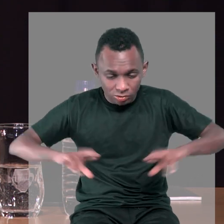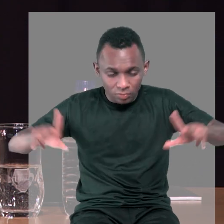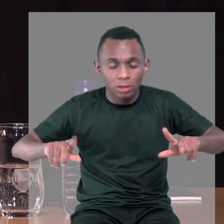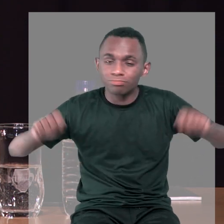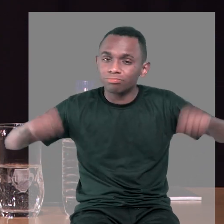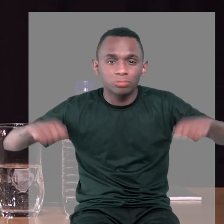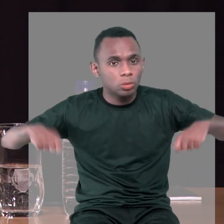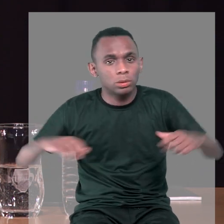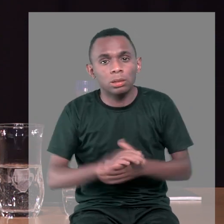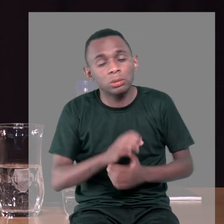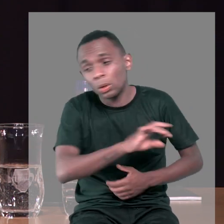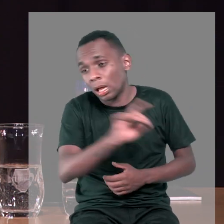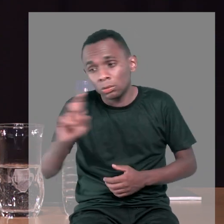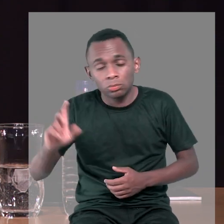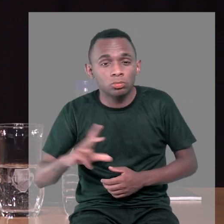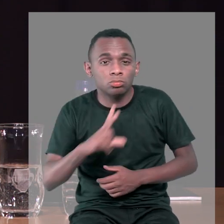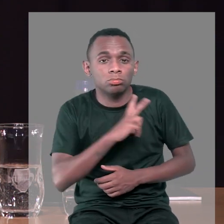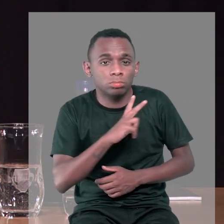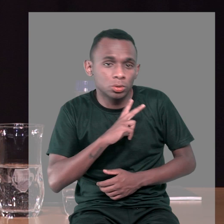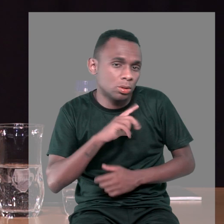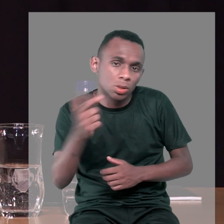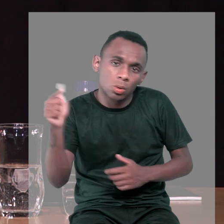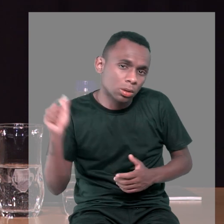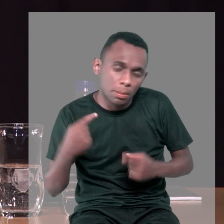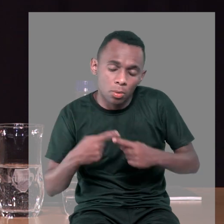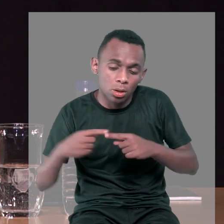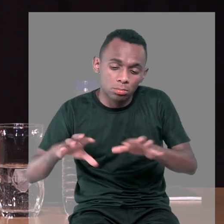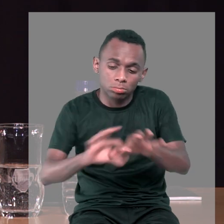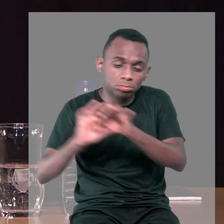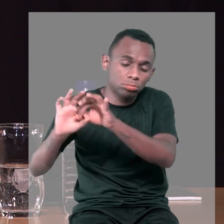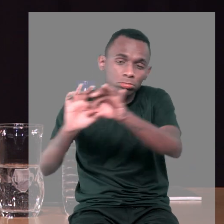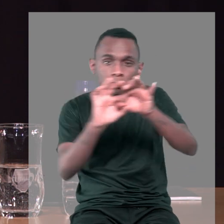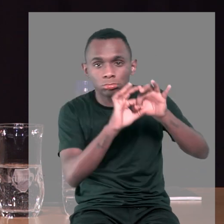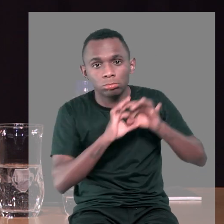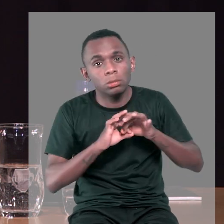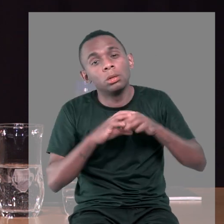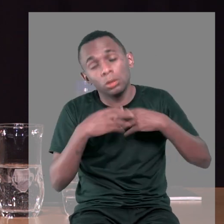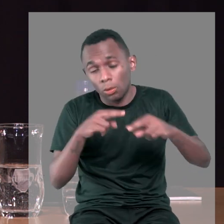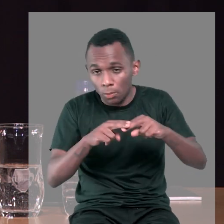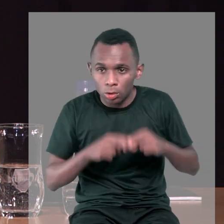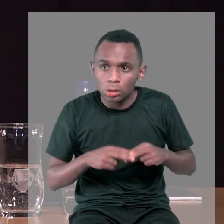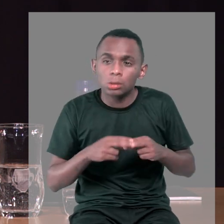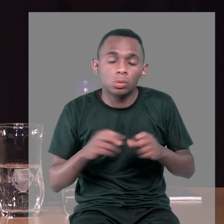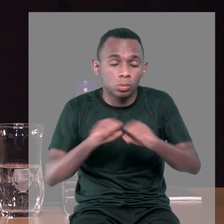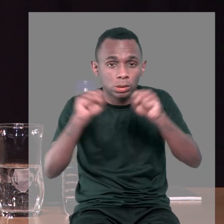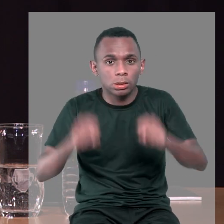um regime antipolítico. Pois bem, se o sistema totalitário pode ser